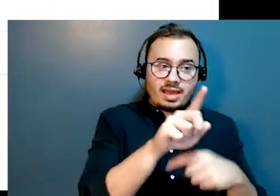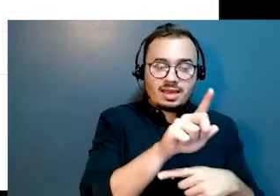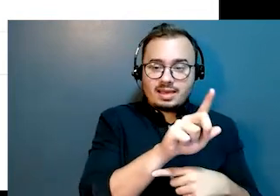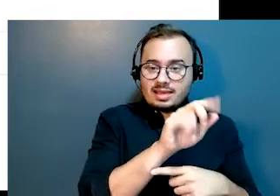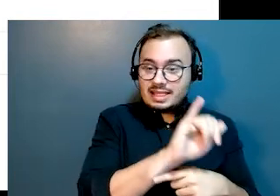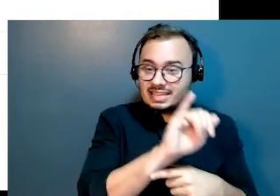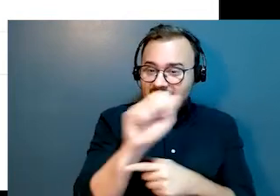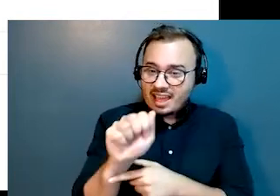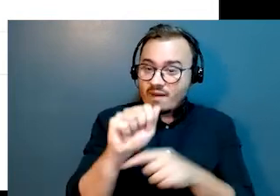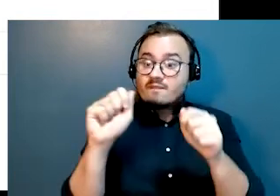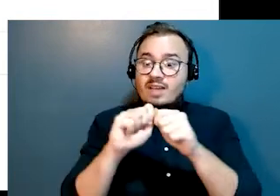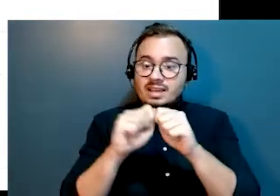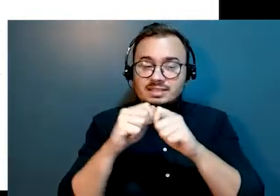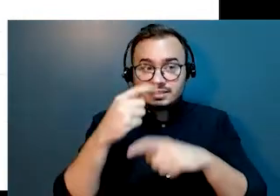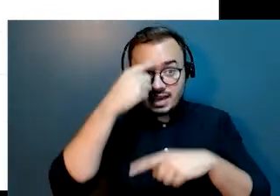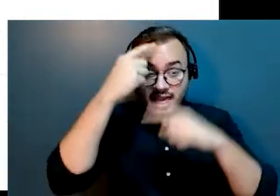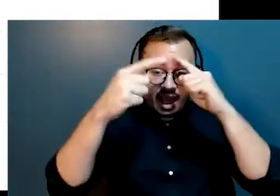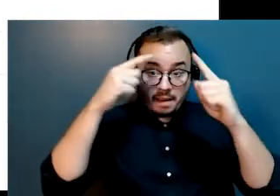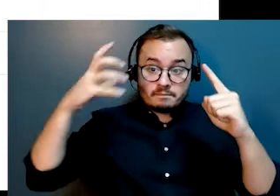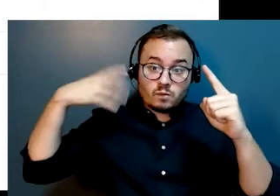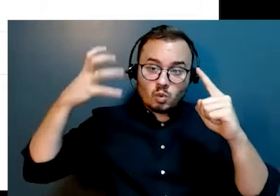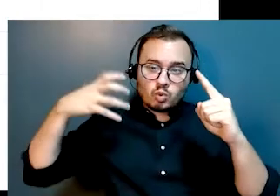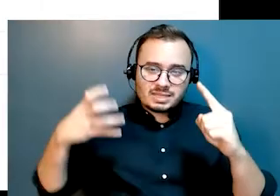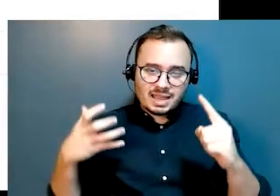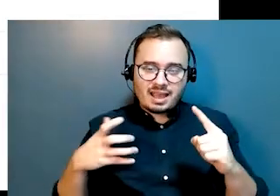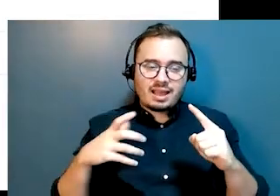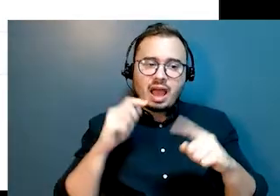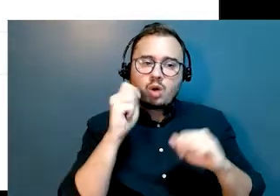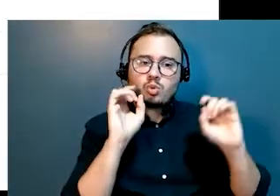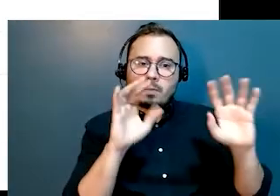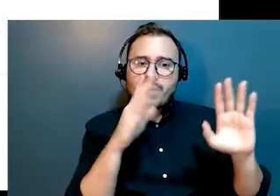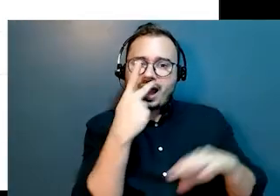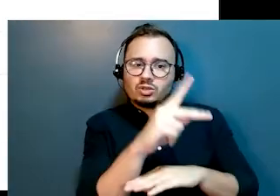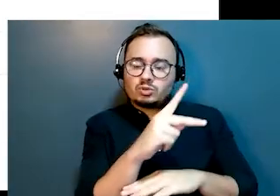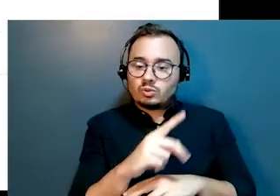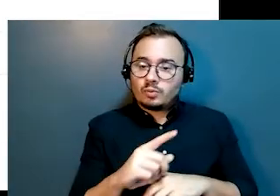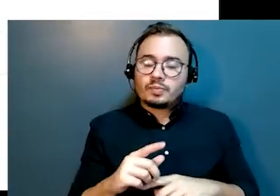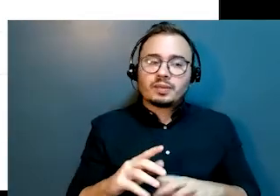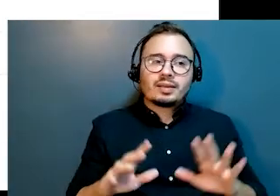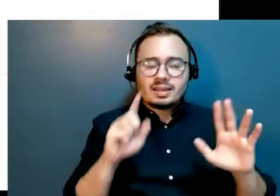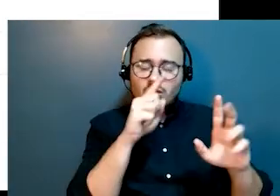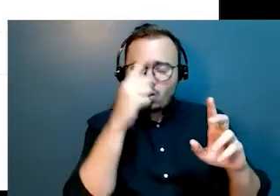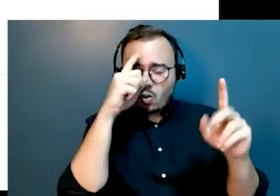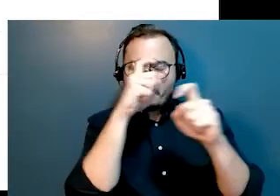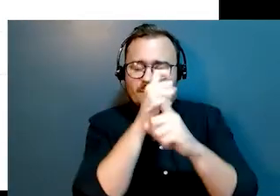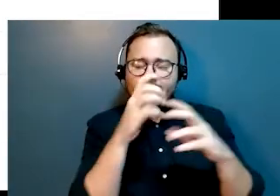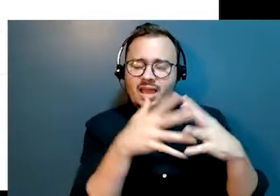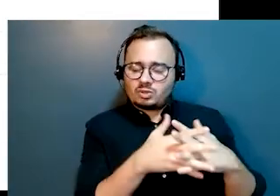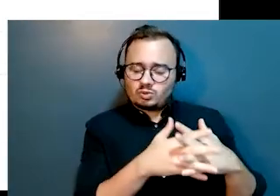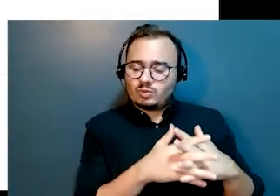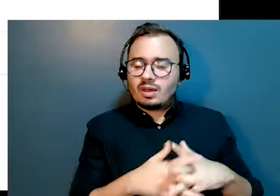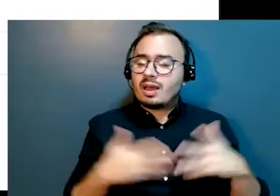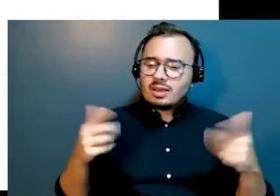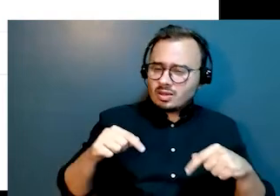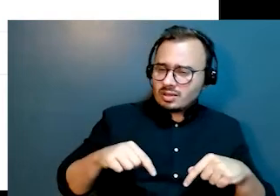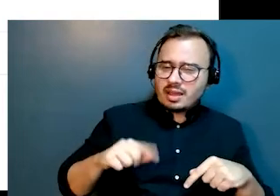bem complexo, é algo bem avançado. Hoje a gente vai buscar descontrair um pouquinho desse dia aí maravilhoso de palestras, já antes